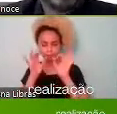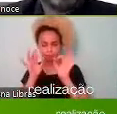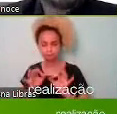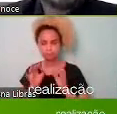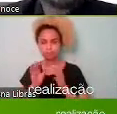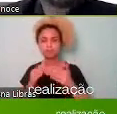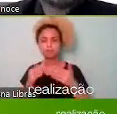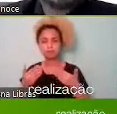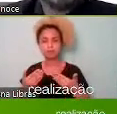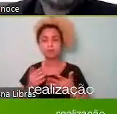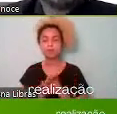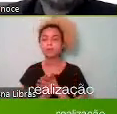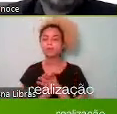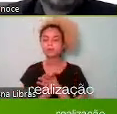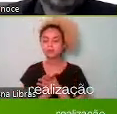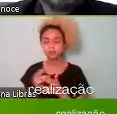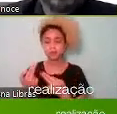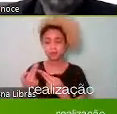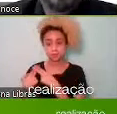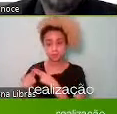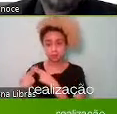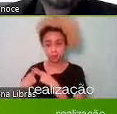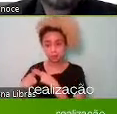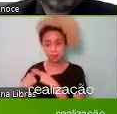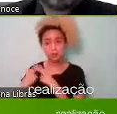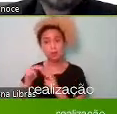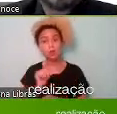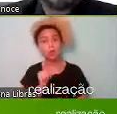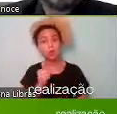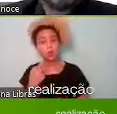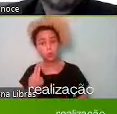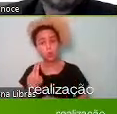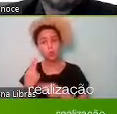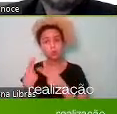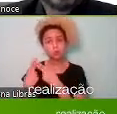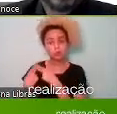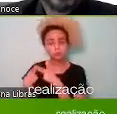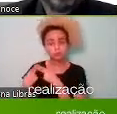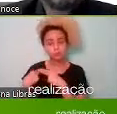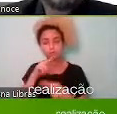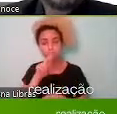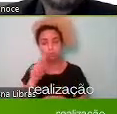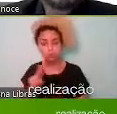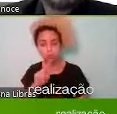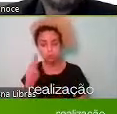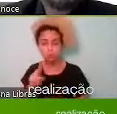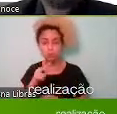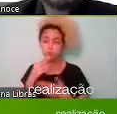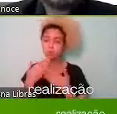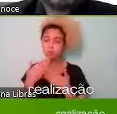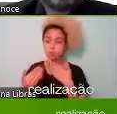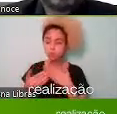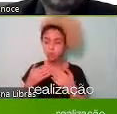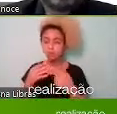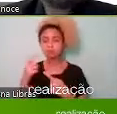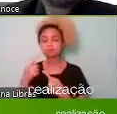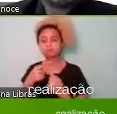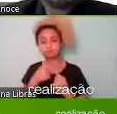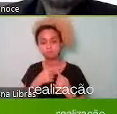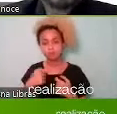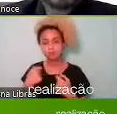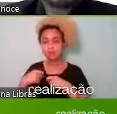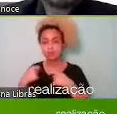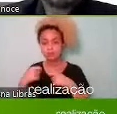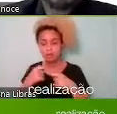Então, vamos lá, né? De inteira responsabilidade do proprietário ou do responsável pelo uso, a qualquer título, manter